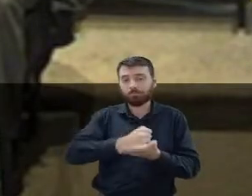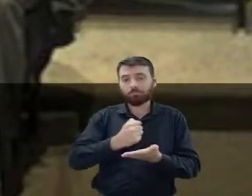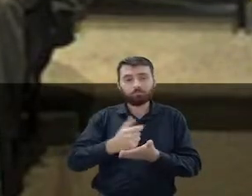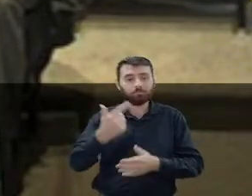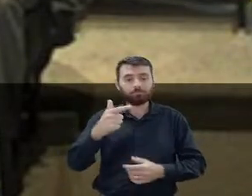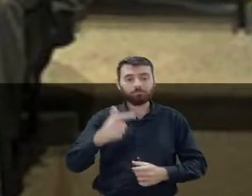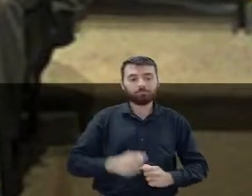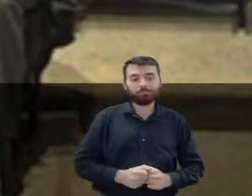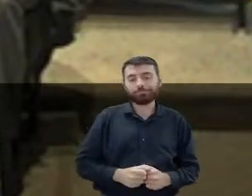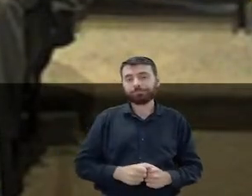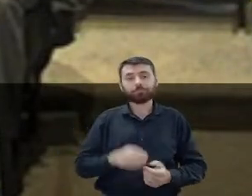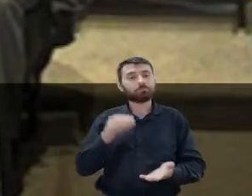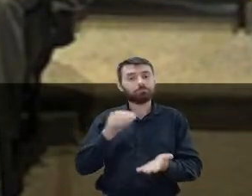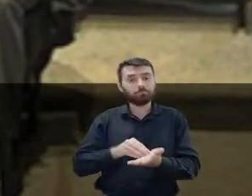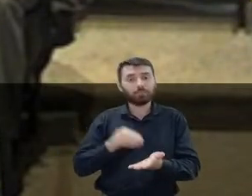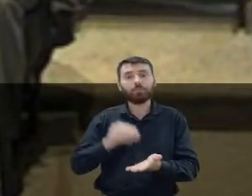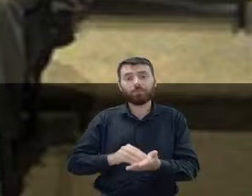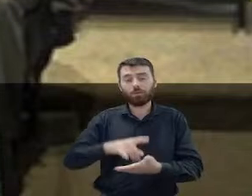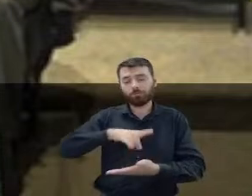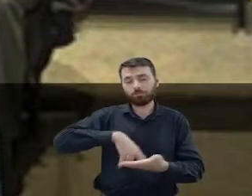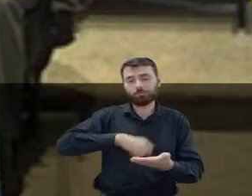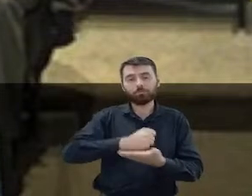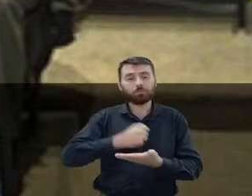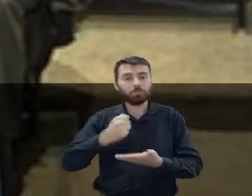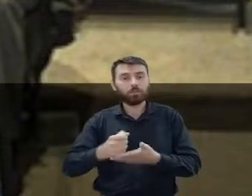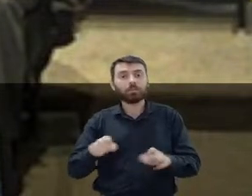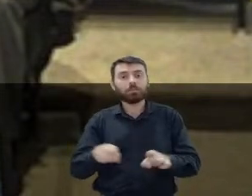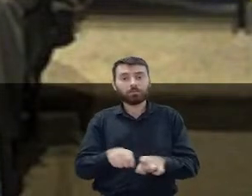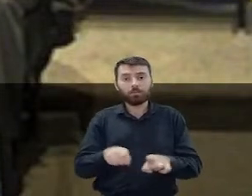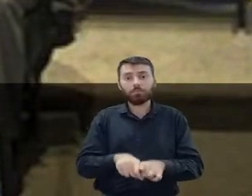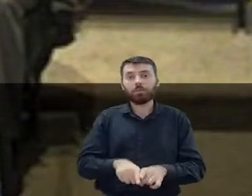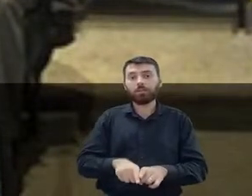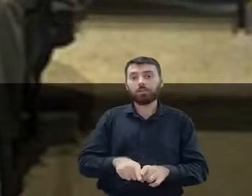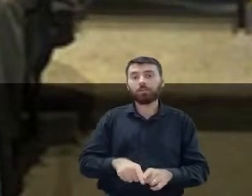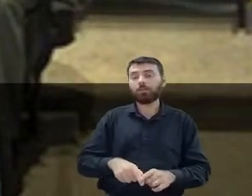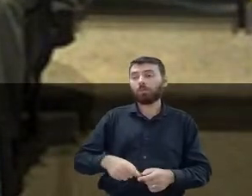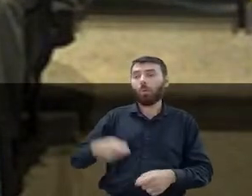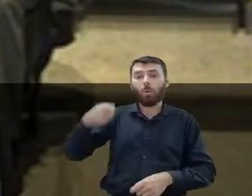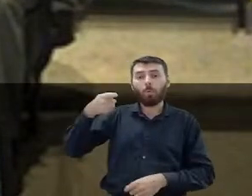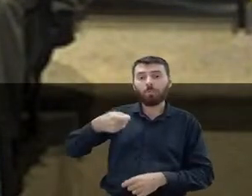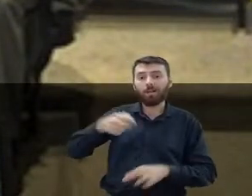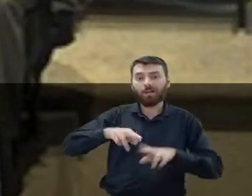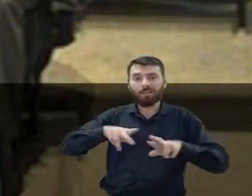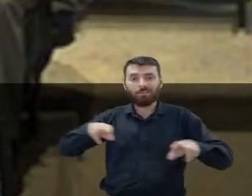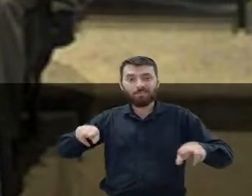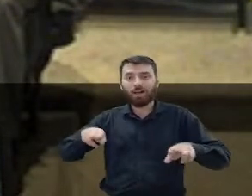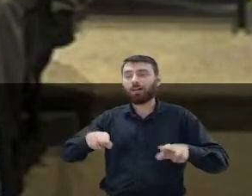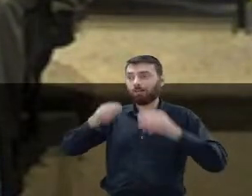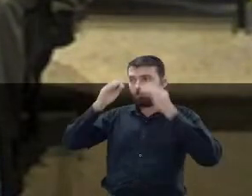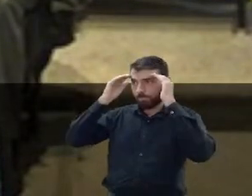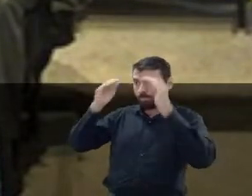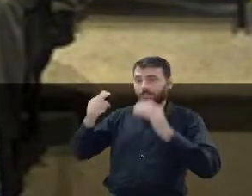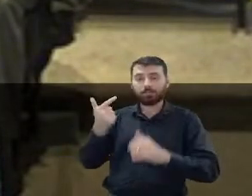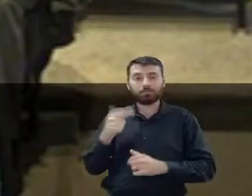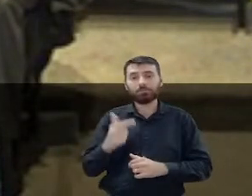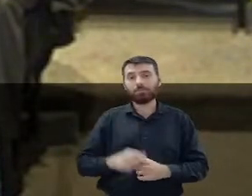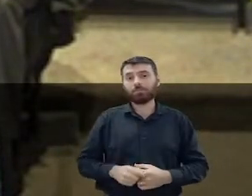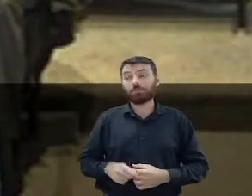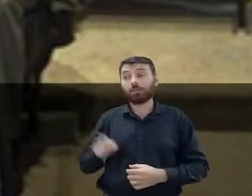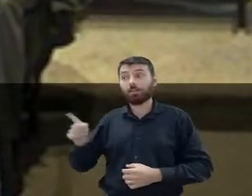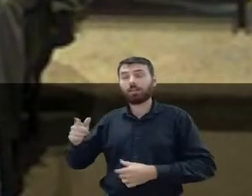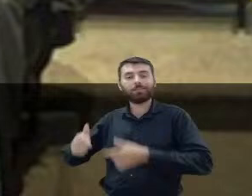de documentos, ausência de cumprimento das obrigações, uma trabalhadora totalmente incapaz e que nunca mais